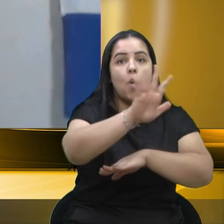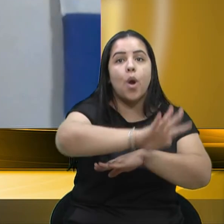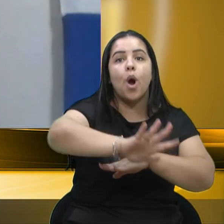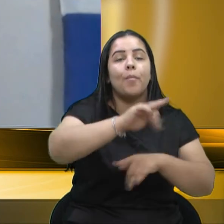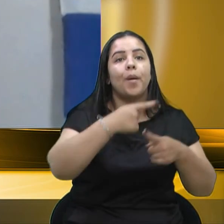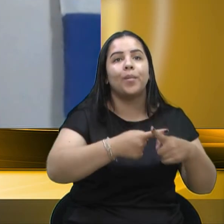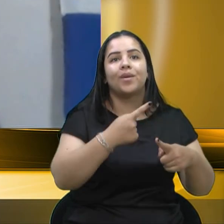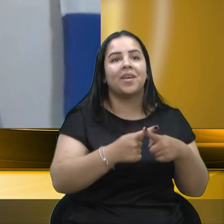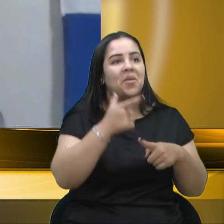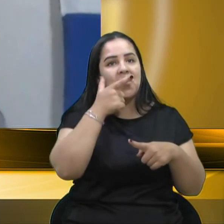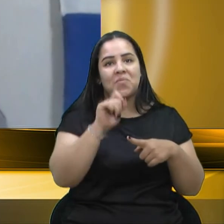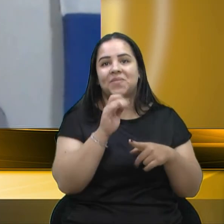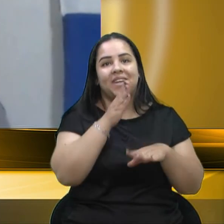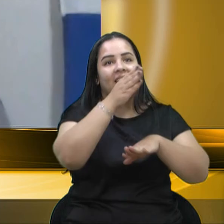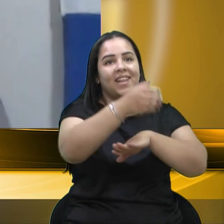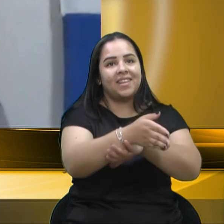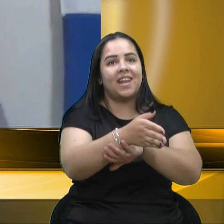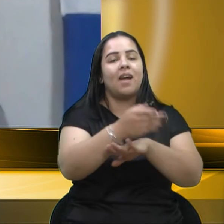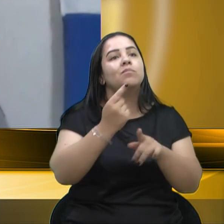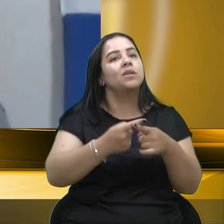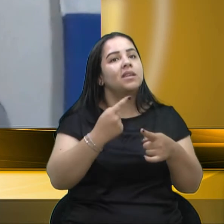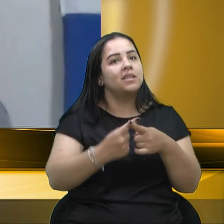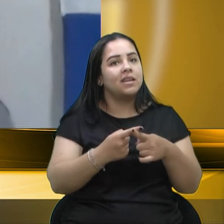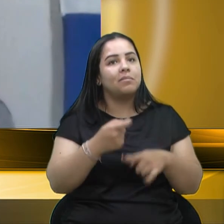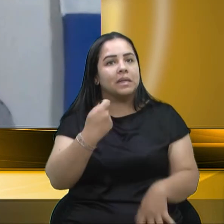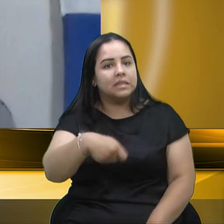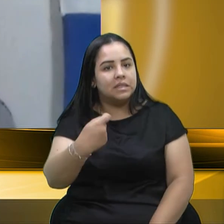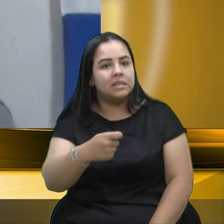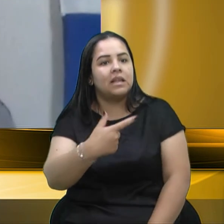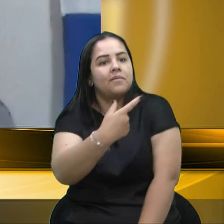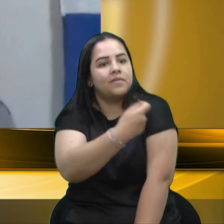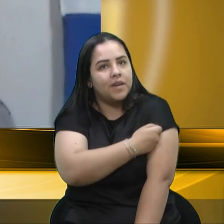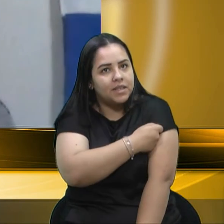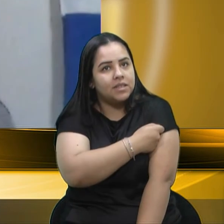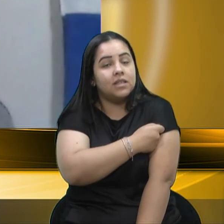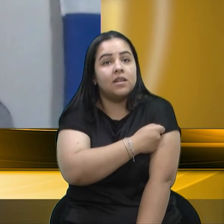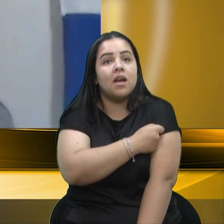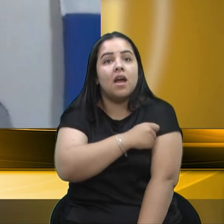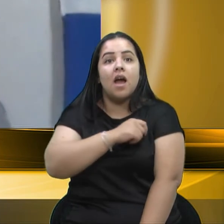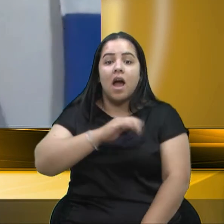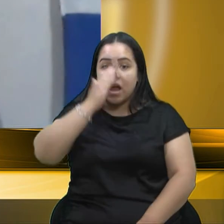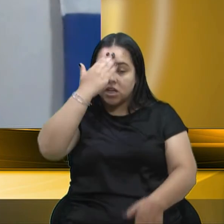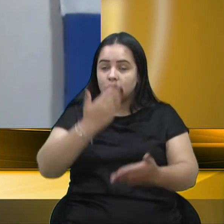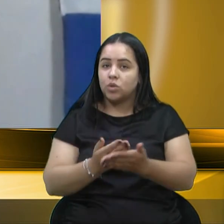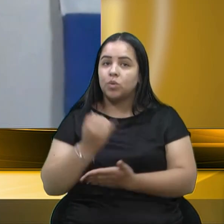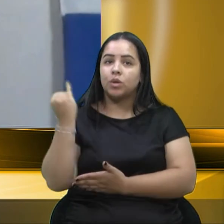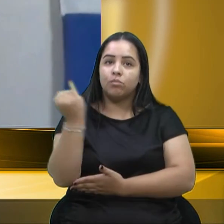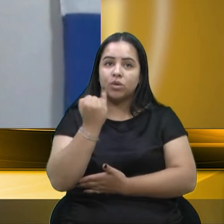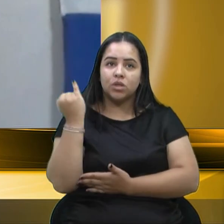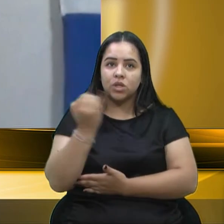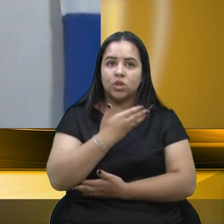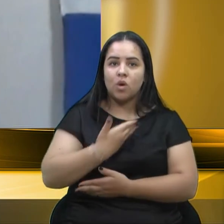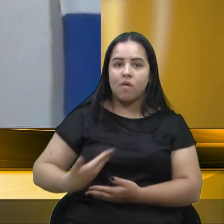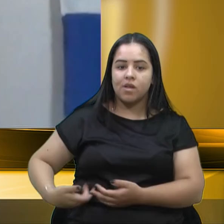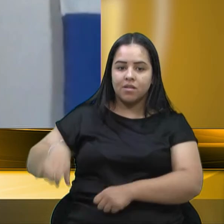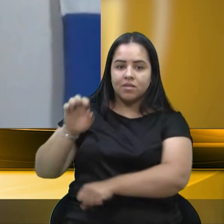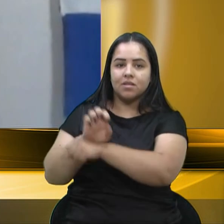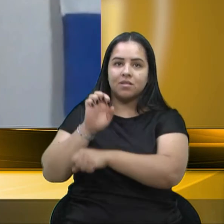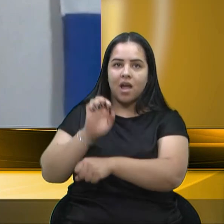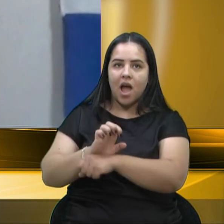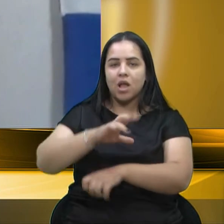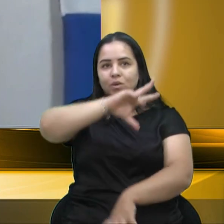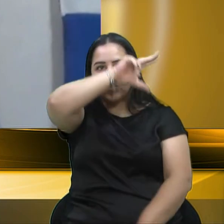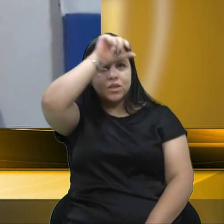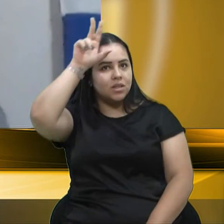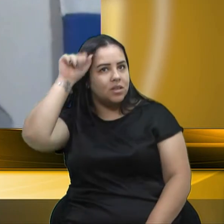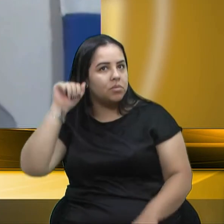acessar o continente inteiro. Então, acho fundamental essa mobilização dos governos estaduais e principalmente dos municípios, sejam eles da nossa